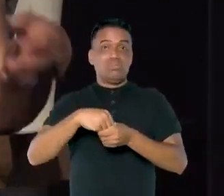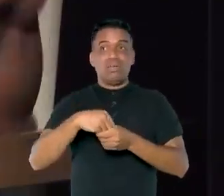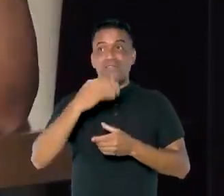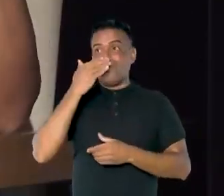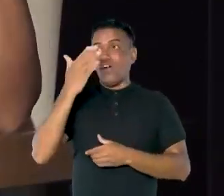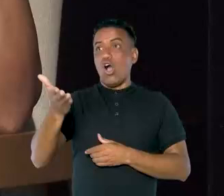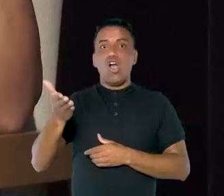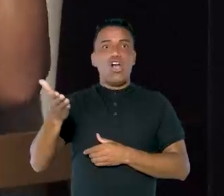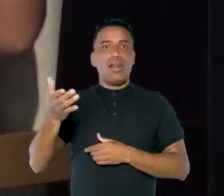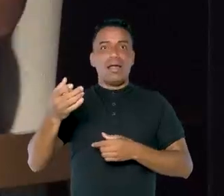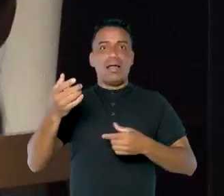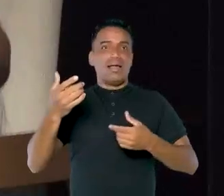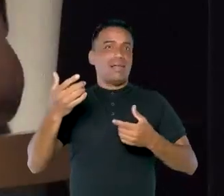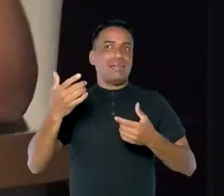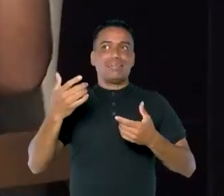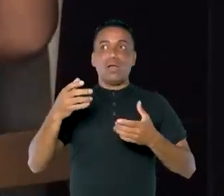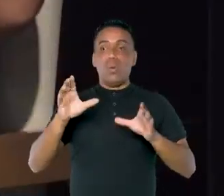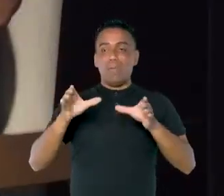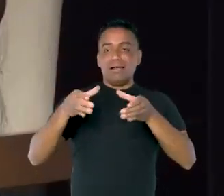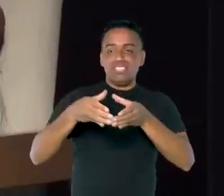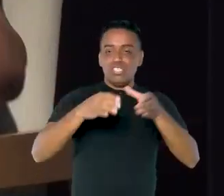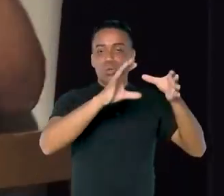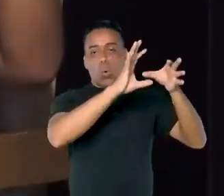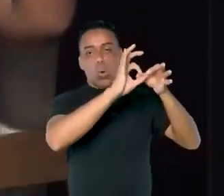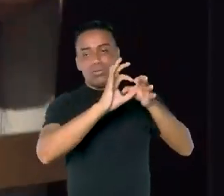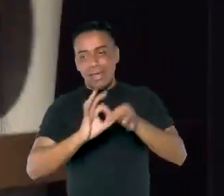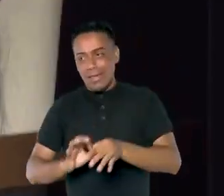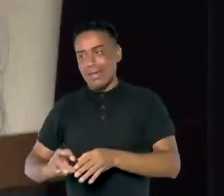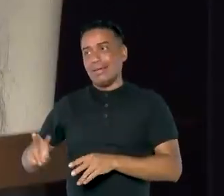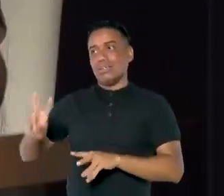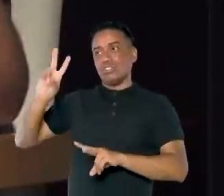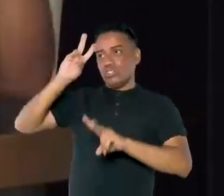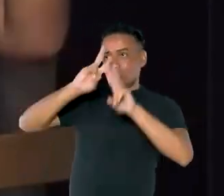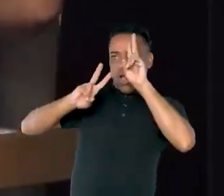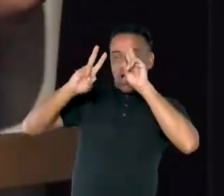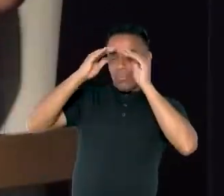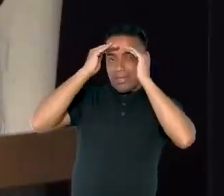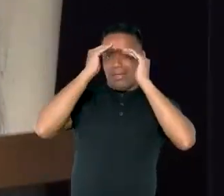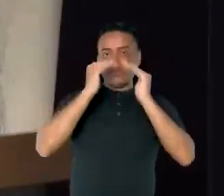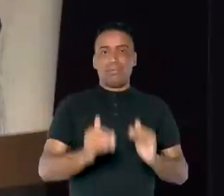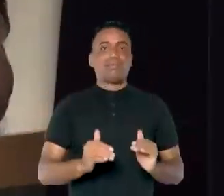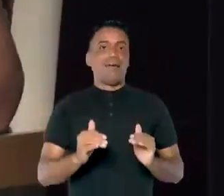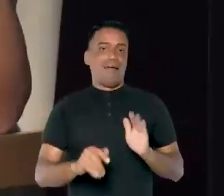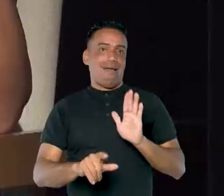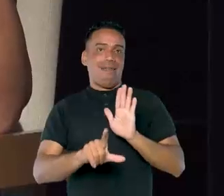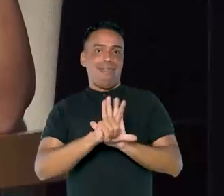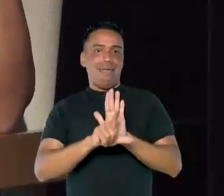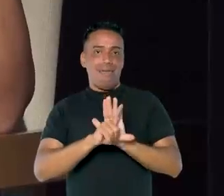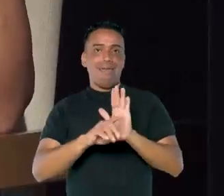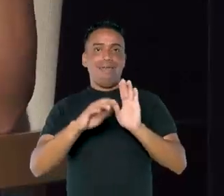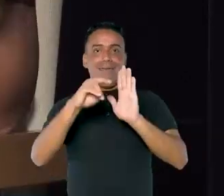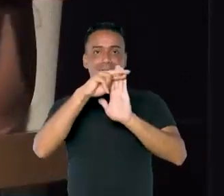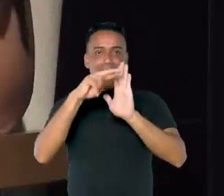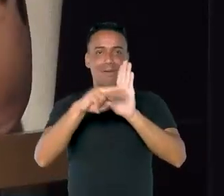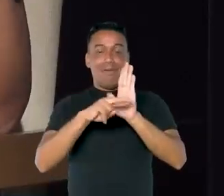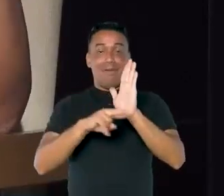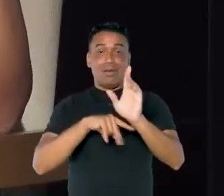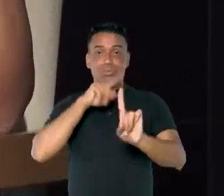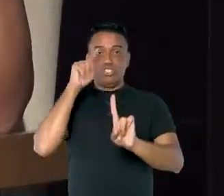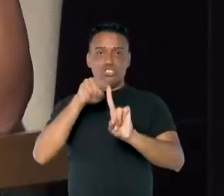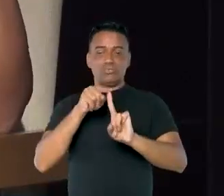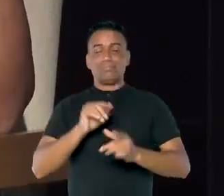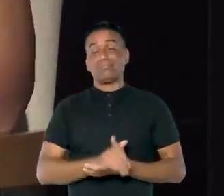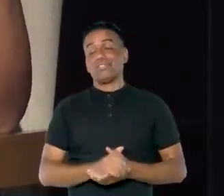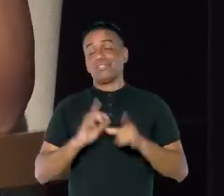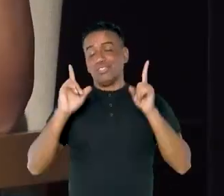do partido, porque o partido ele tem um contexto, ele tem um histórico, a gente tem que respeitar aquilo lá, ele tem um objetivo, e é muito difícil